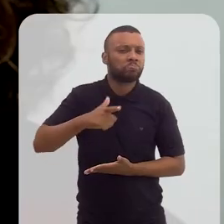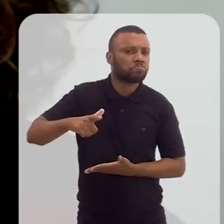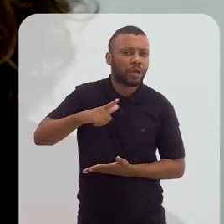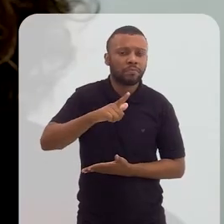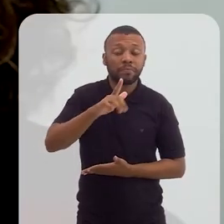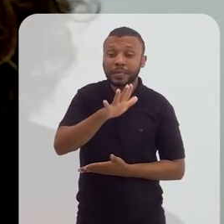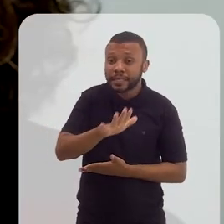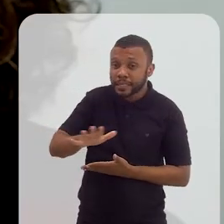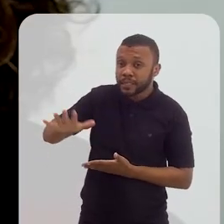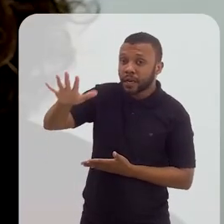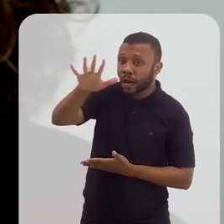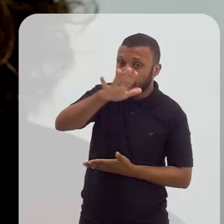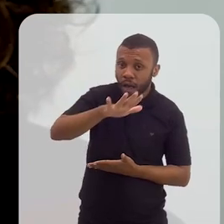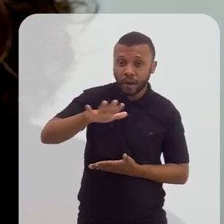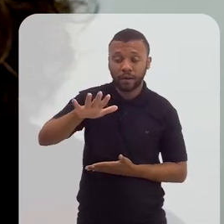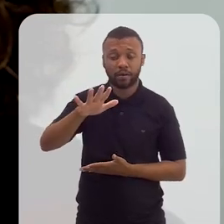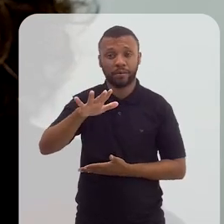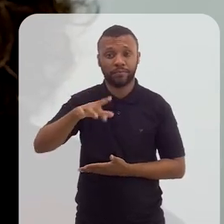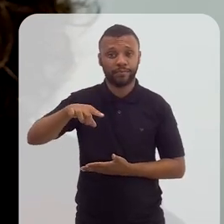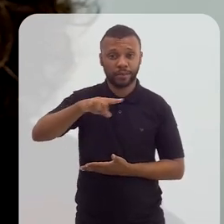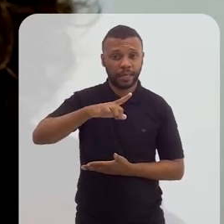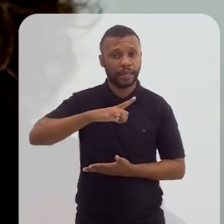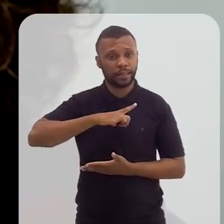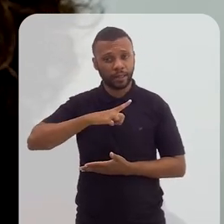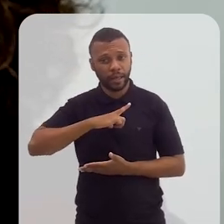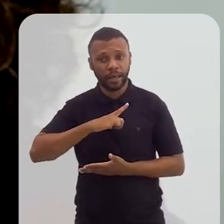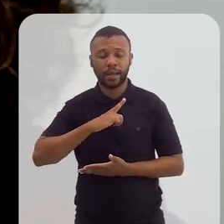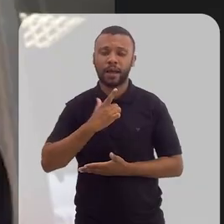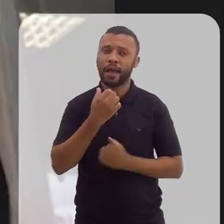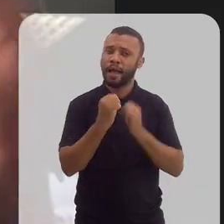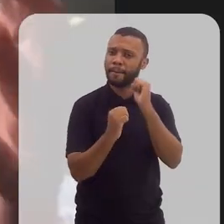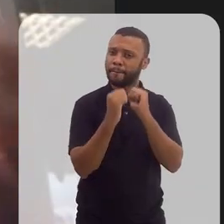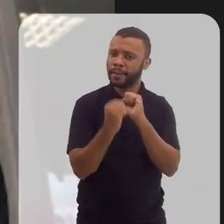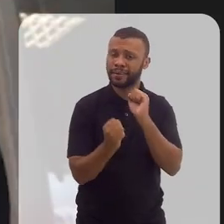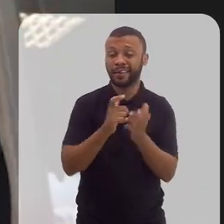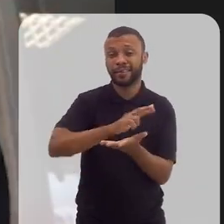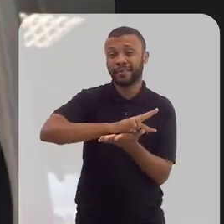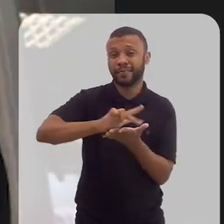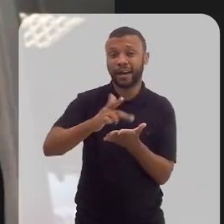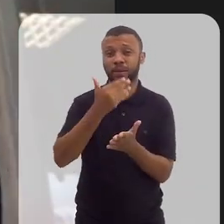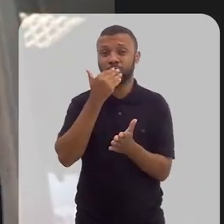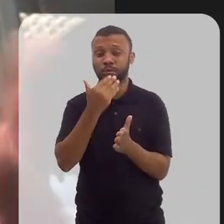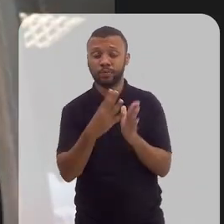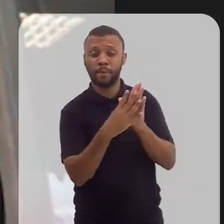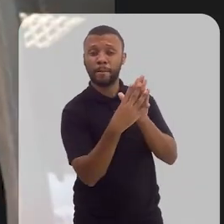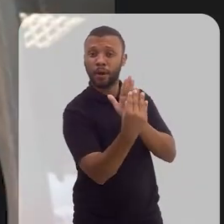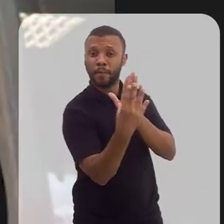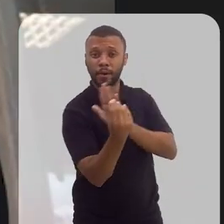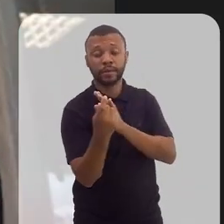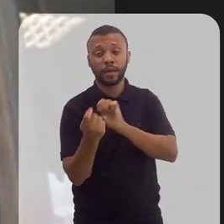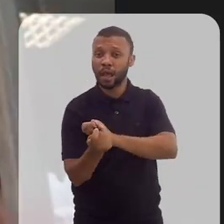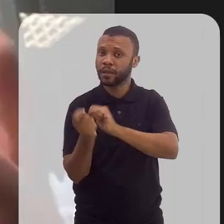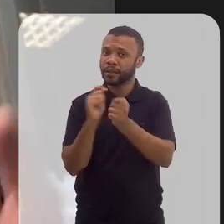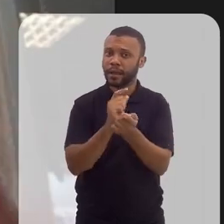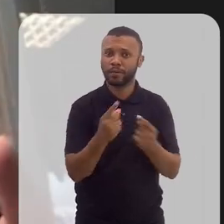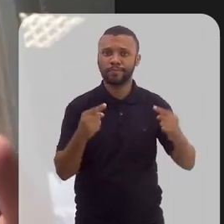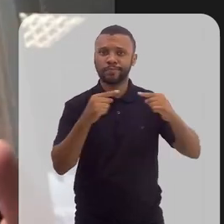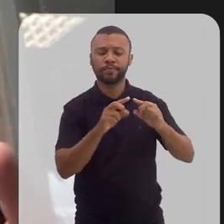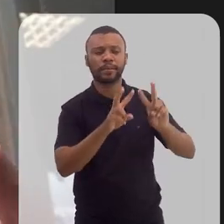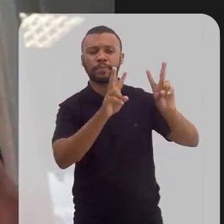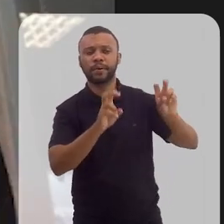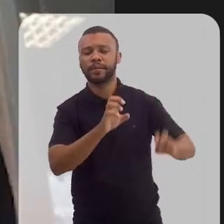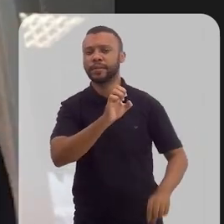de uma maneira generalizada, ainda que você tenha micro, pequena, médias empresas que tenham aderência a critérios ESG, de forma